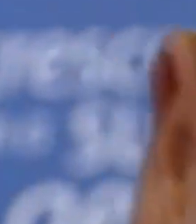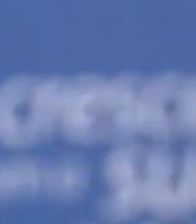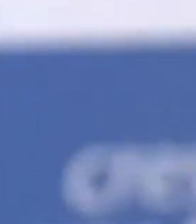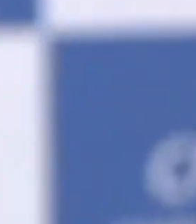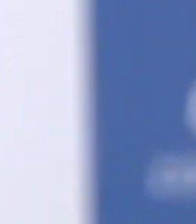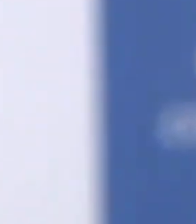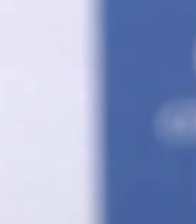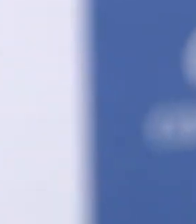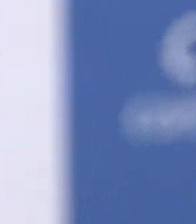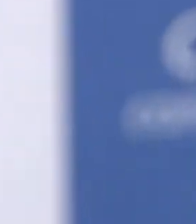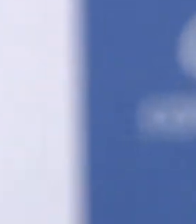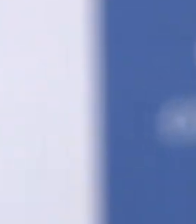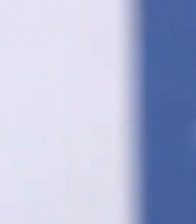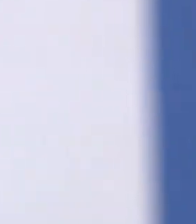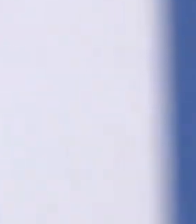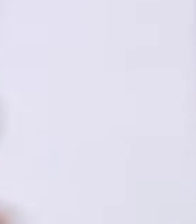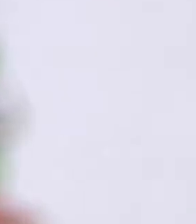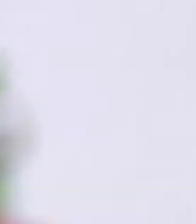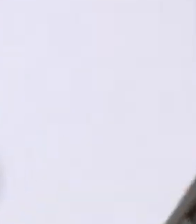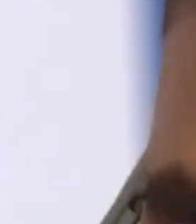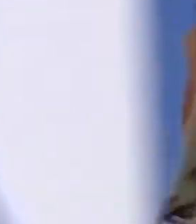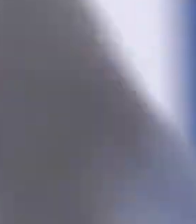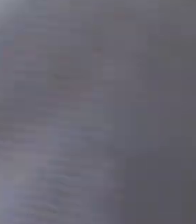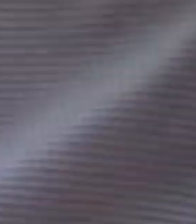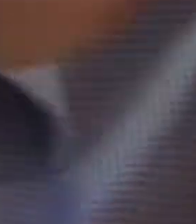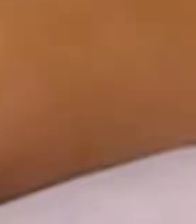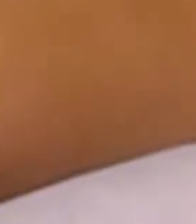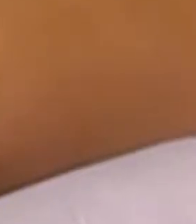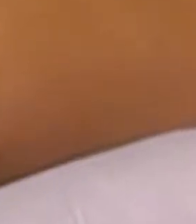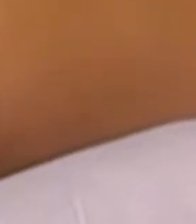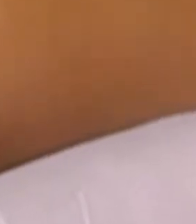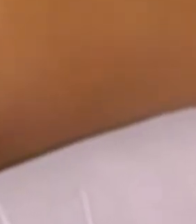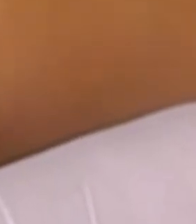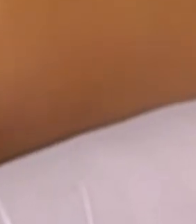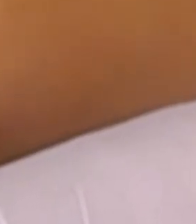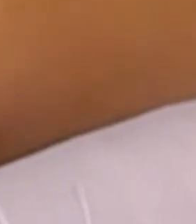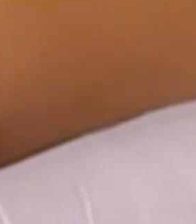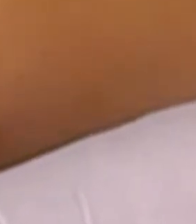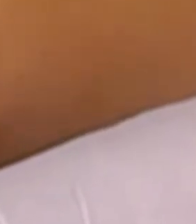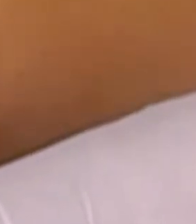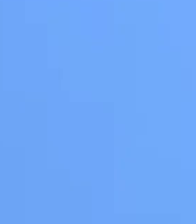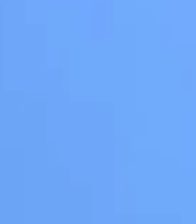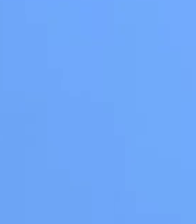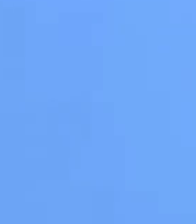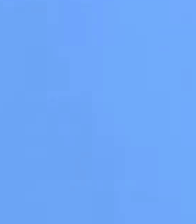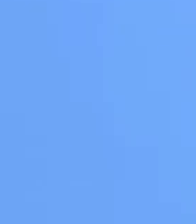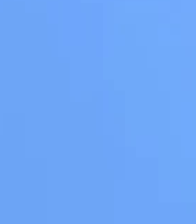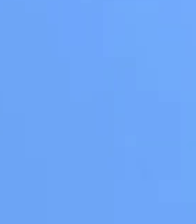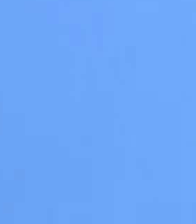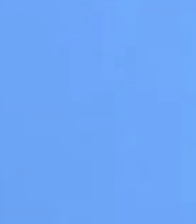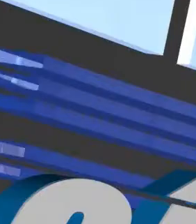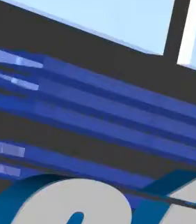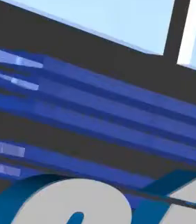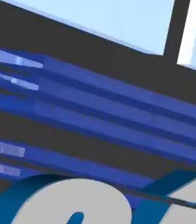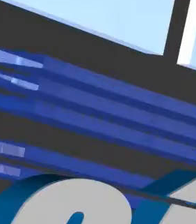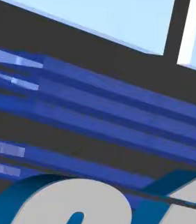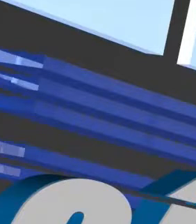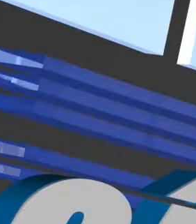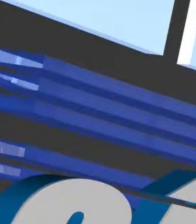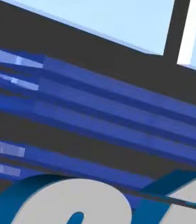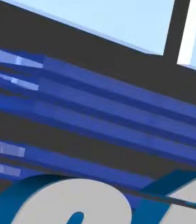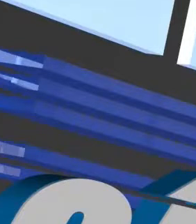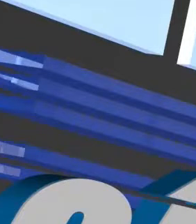Paulo Freire recebem óculos do programa saúde na escola mulheres grávidas já podem tomar vacina contra